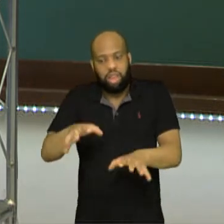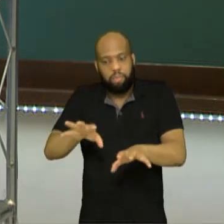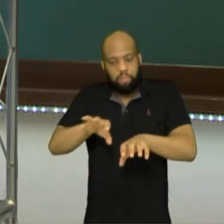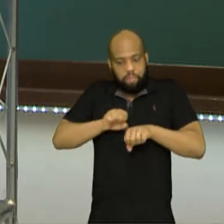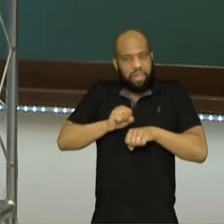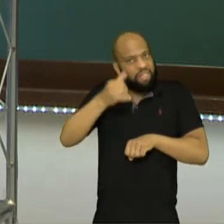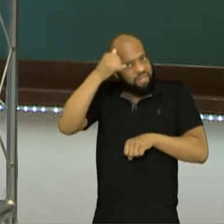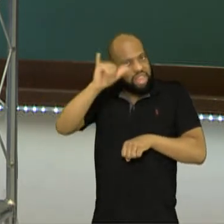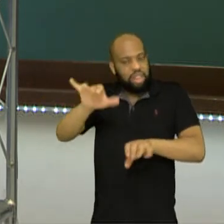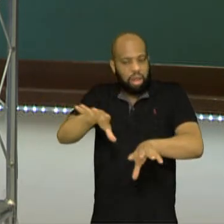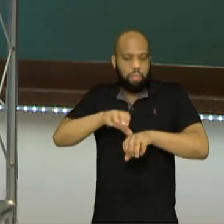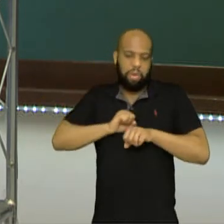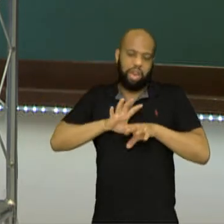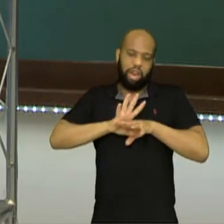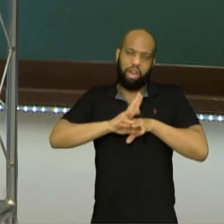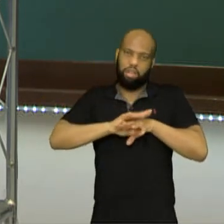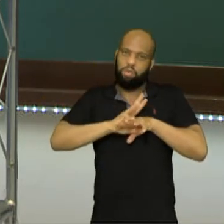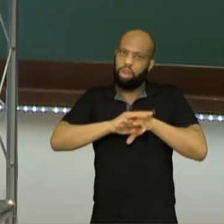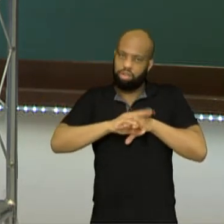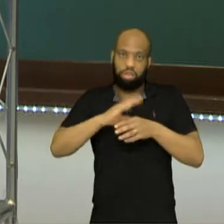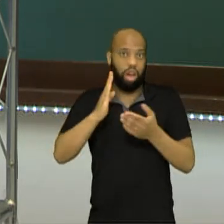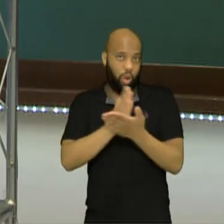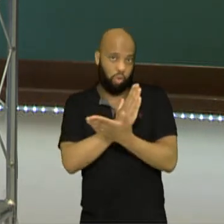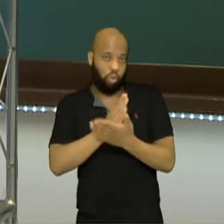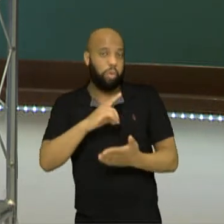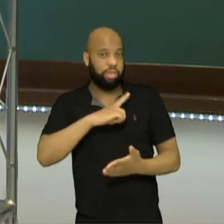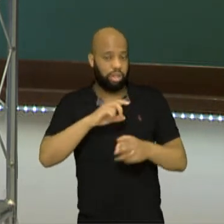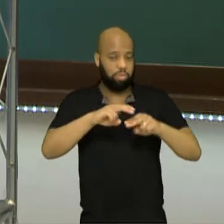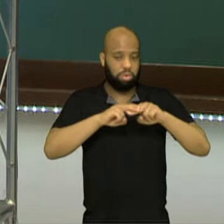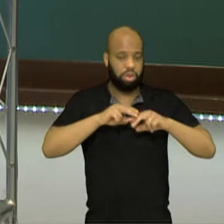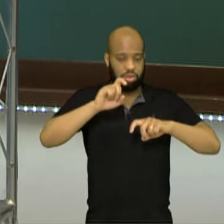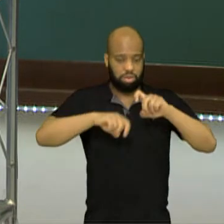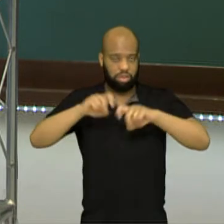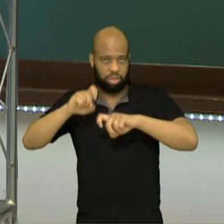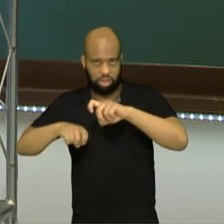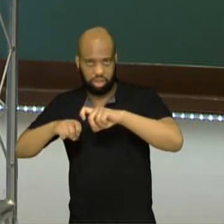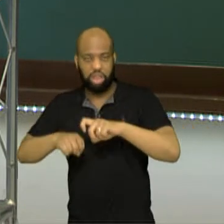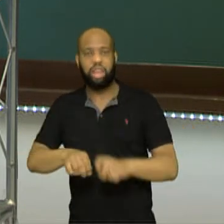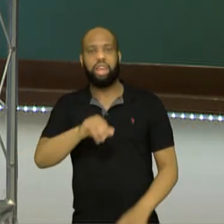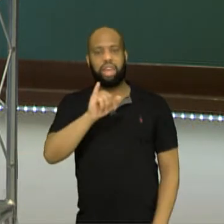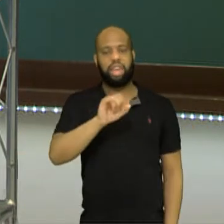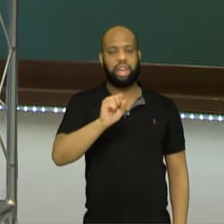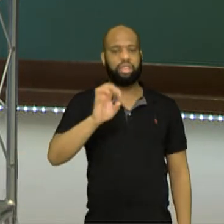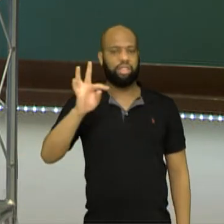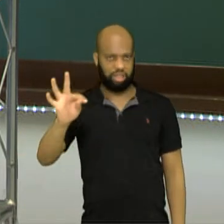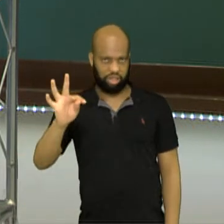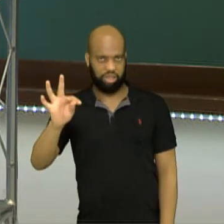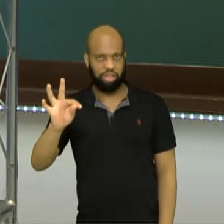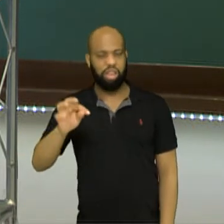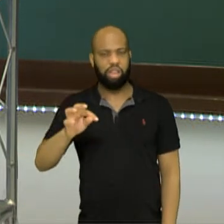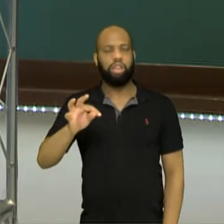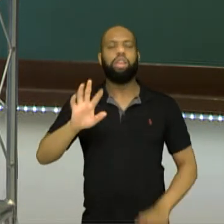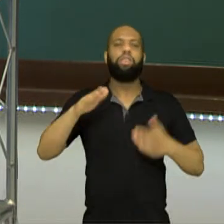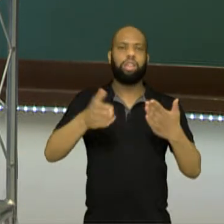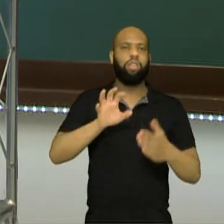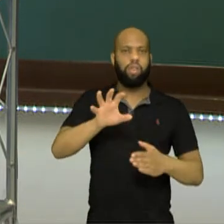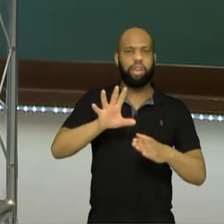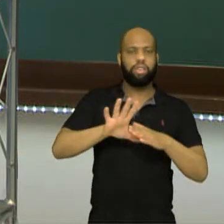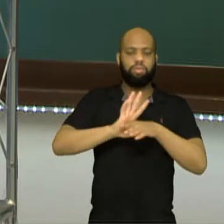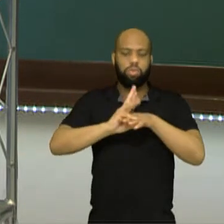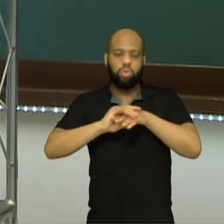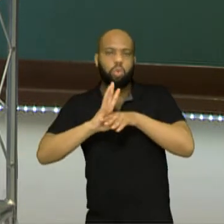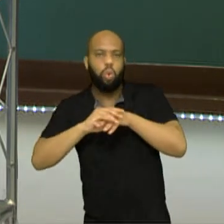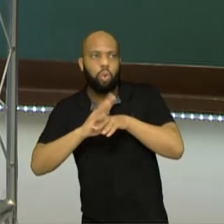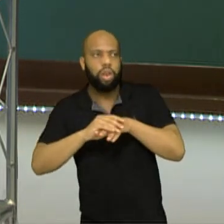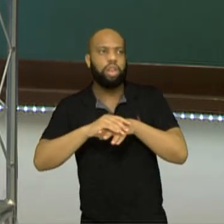às infecções sexualmente transmissíveis, as ISTs, que a gente chamava antes de DSTs, né,